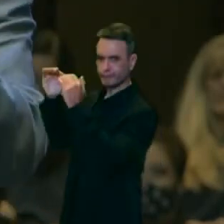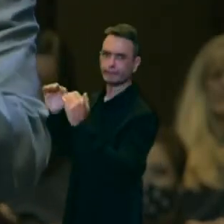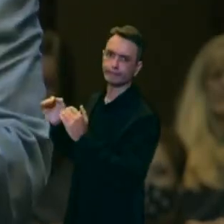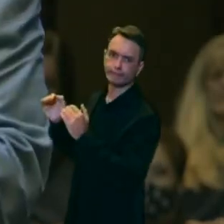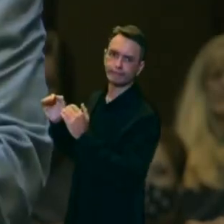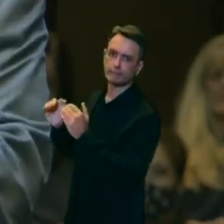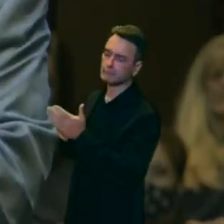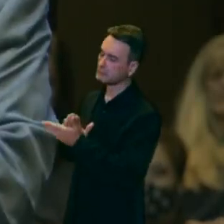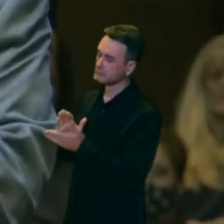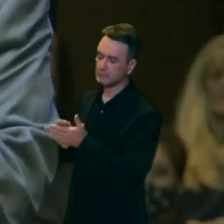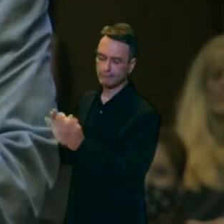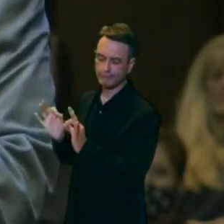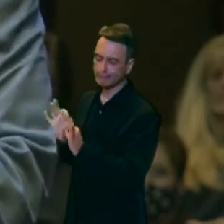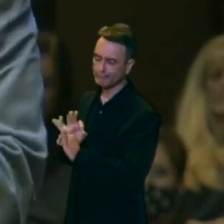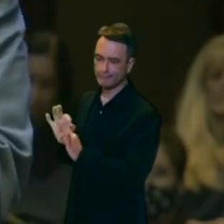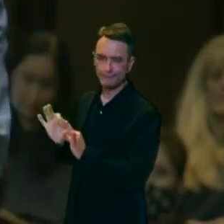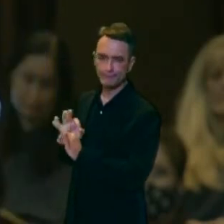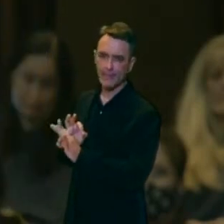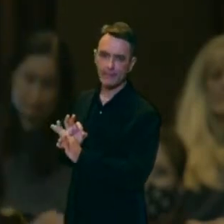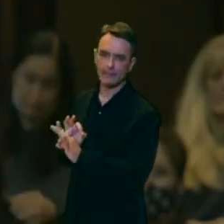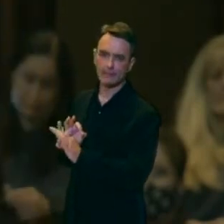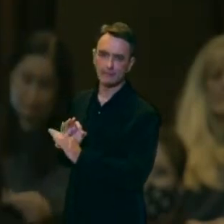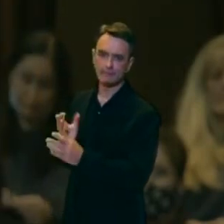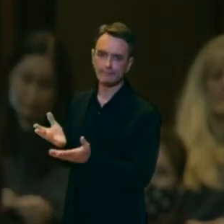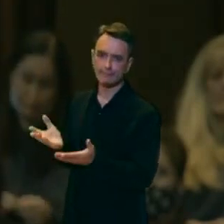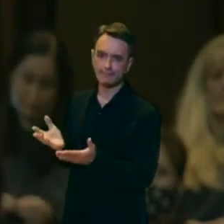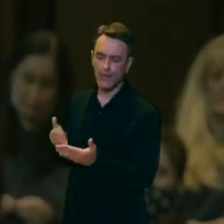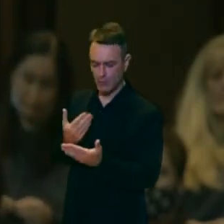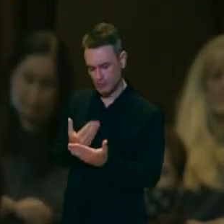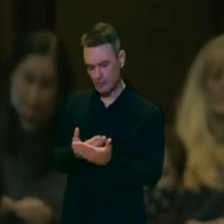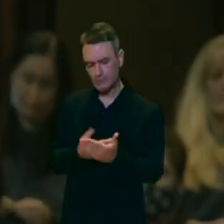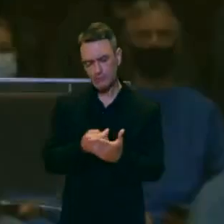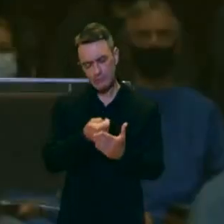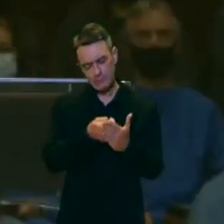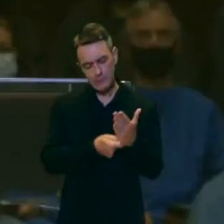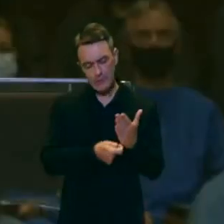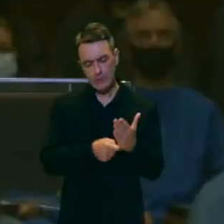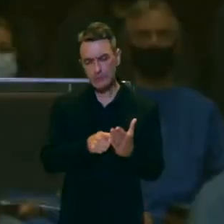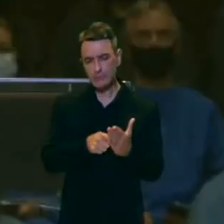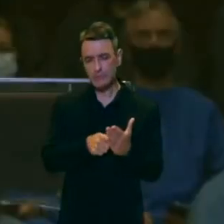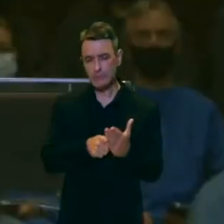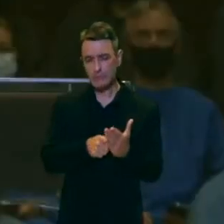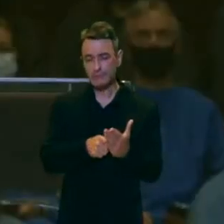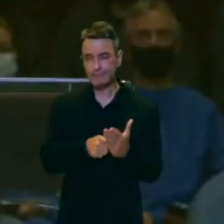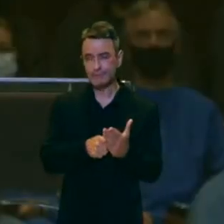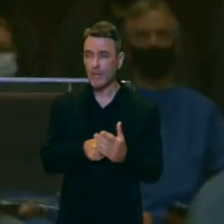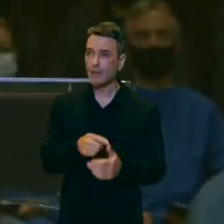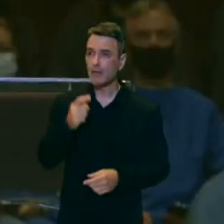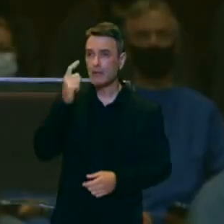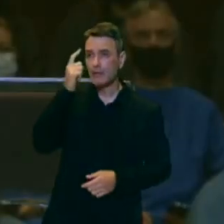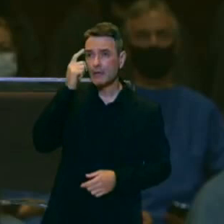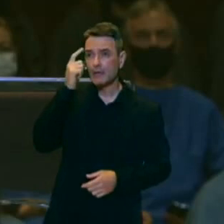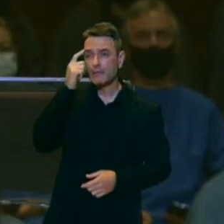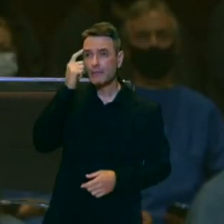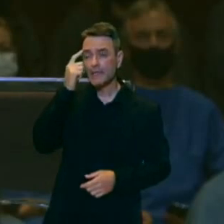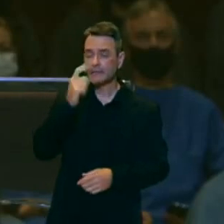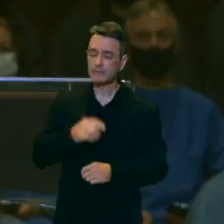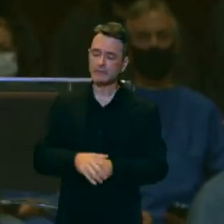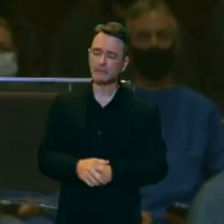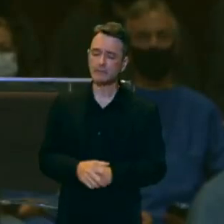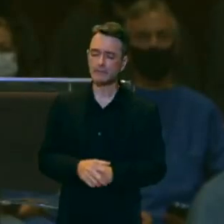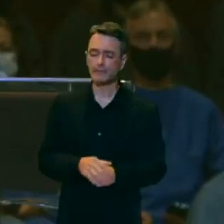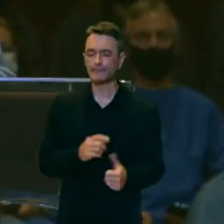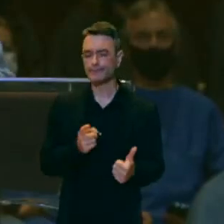Ele não obedece. E quando eu estava estudando esse texto, então me surgiram algumas perguntas, não é? E a